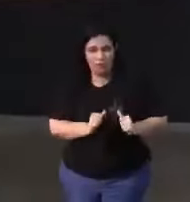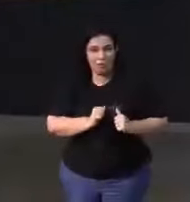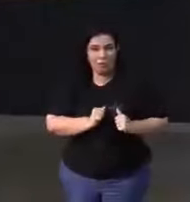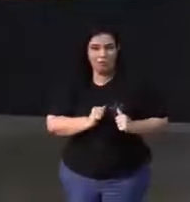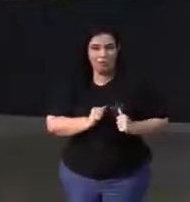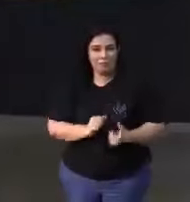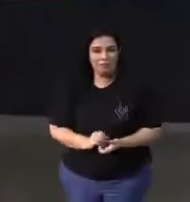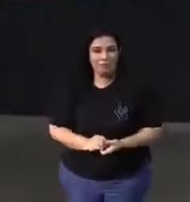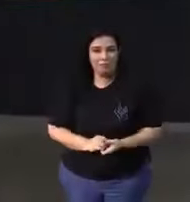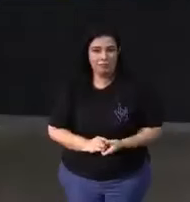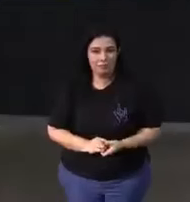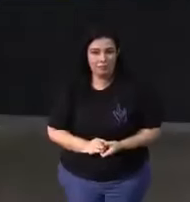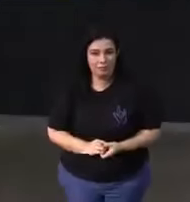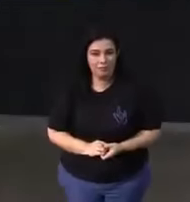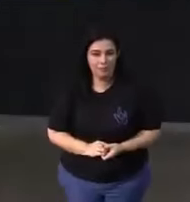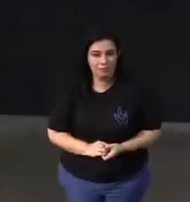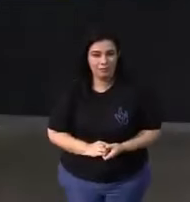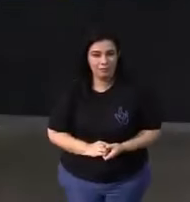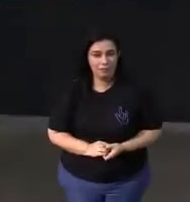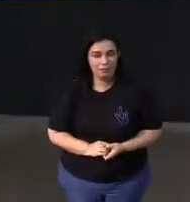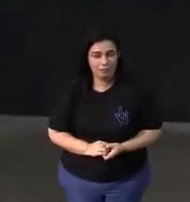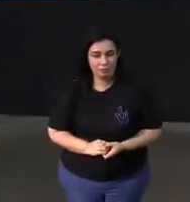ninguém.